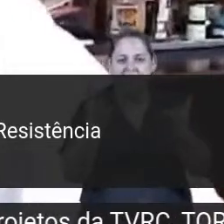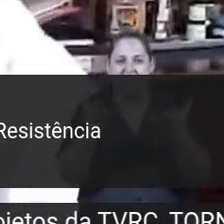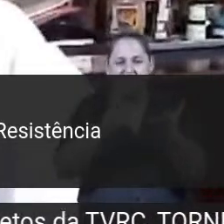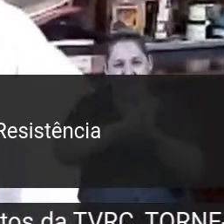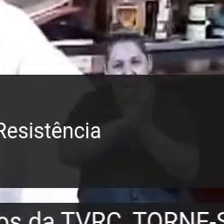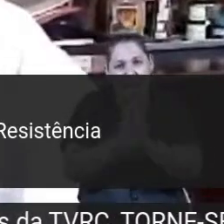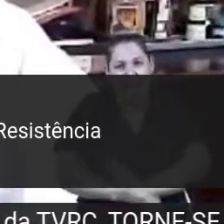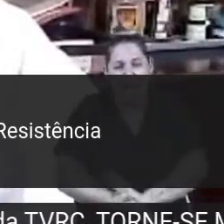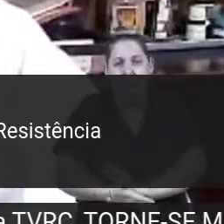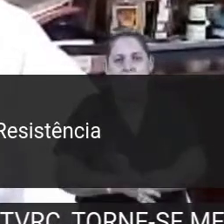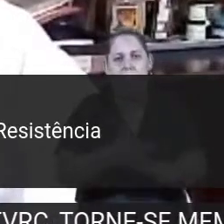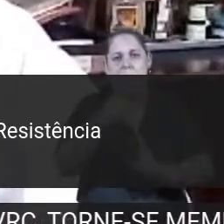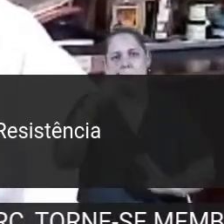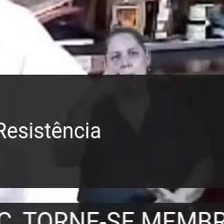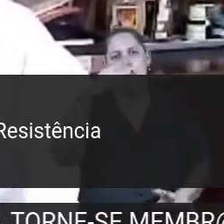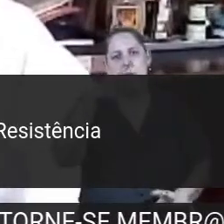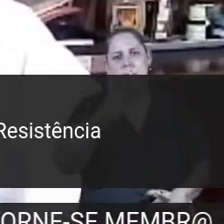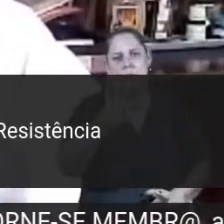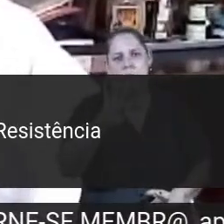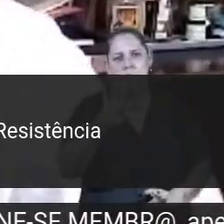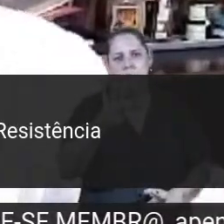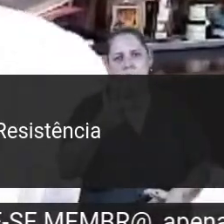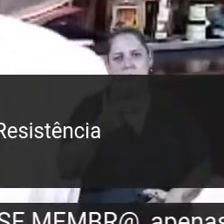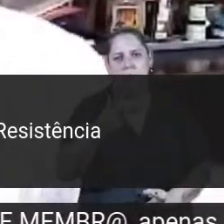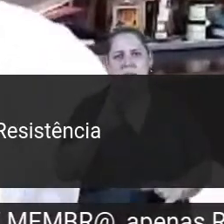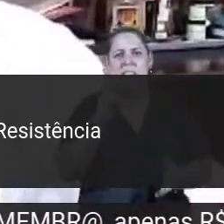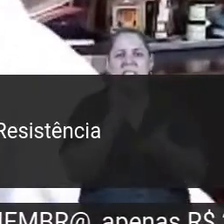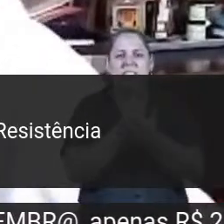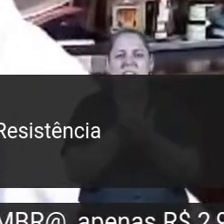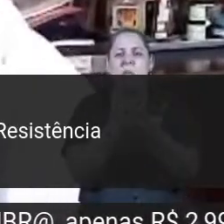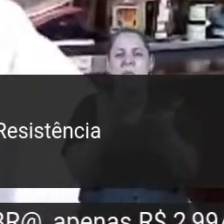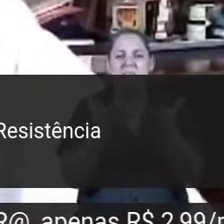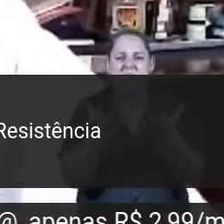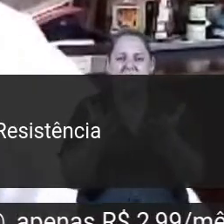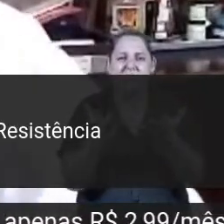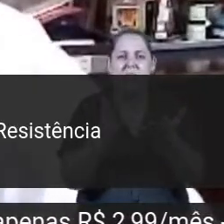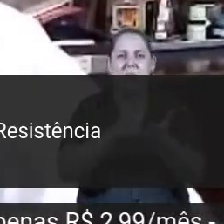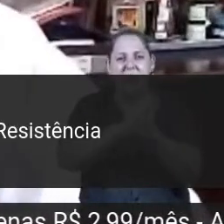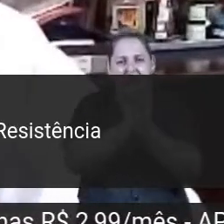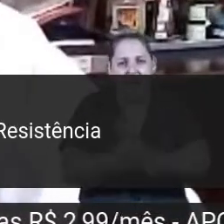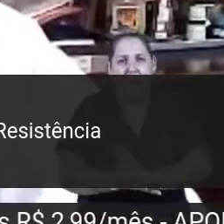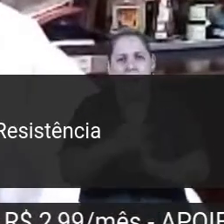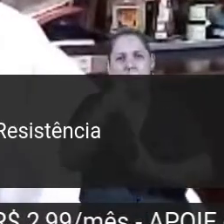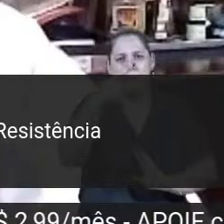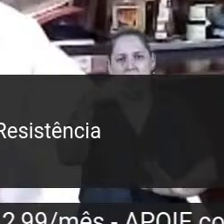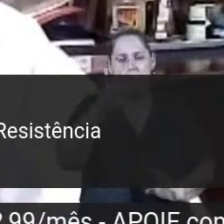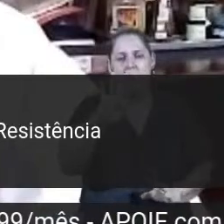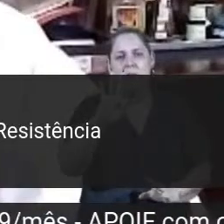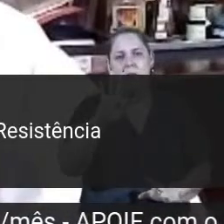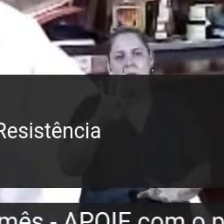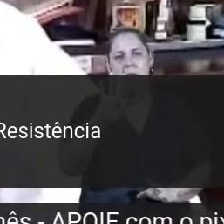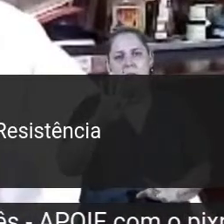acabar com a nossa raça. Sempre quiseram acabar com o nosso partido.